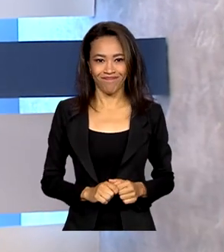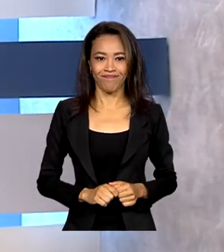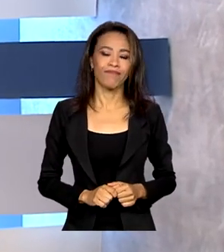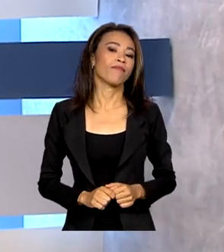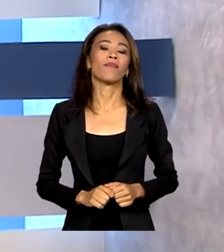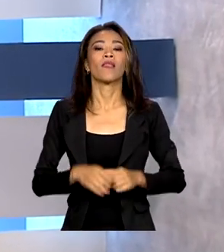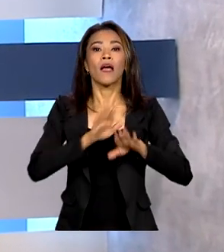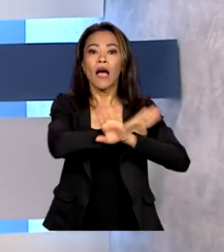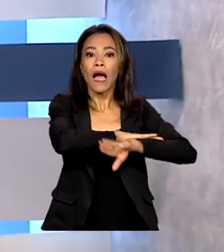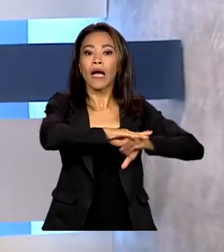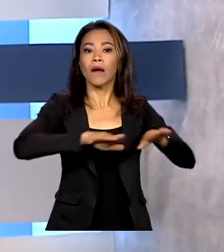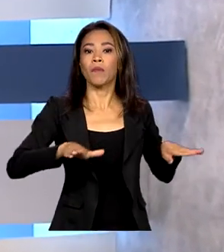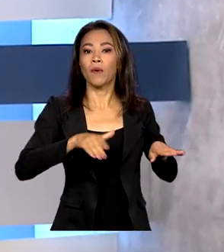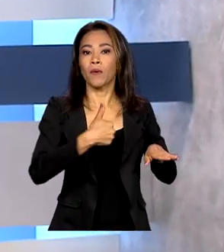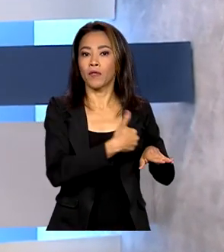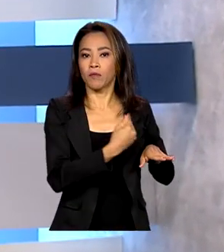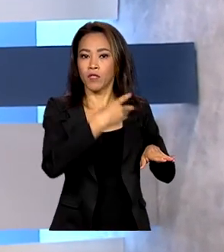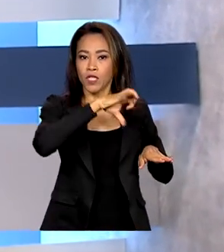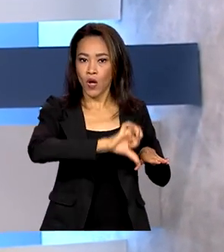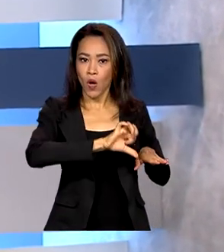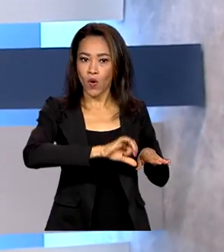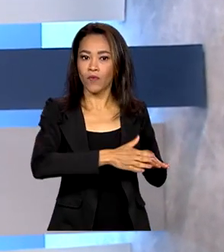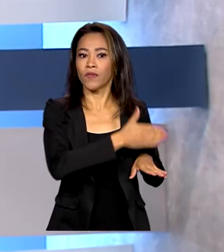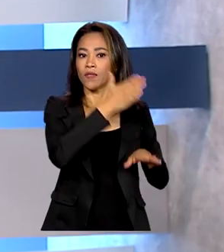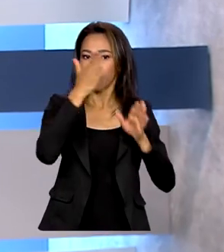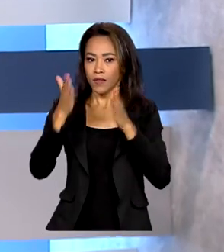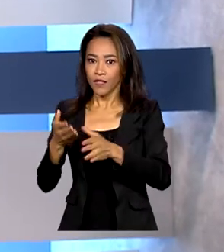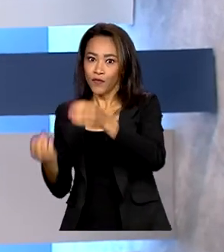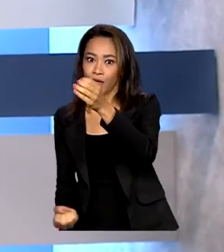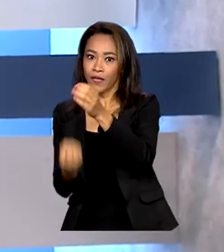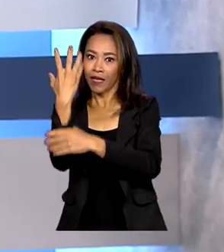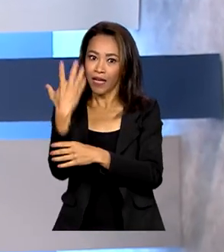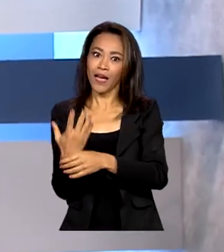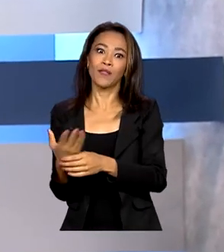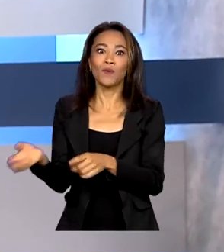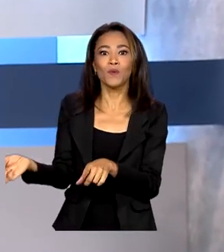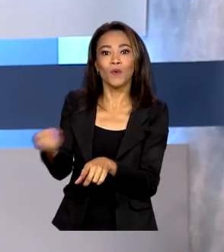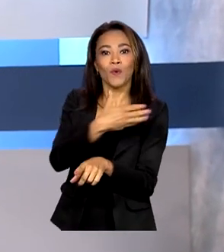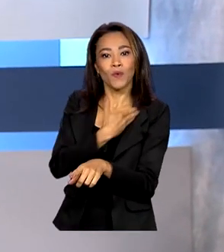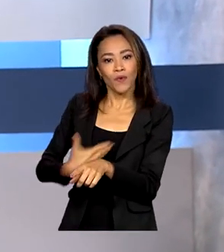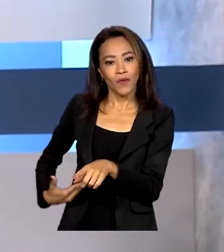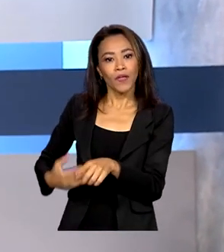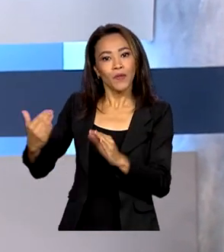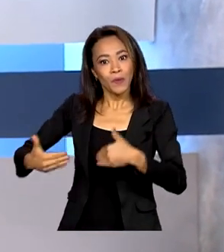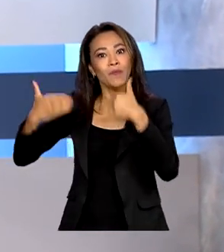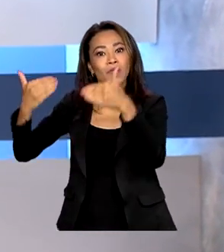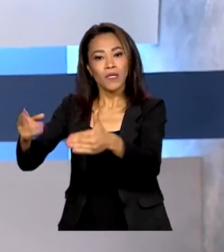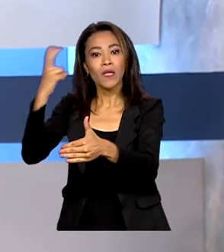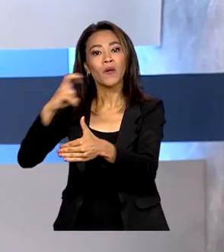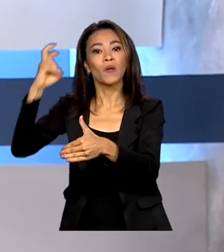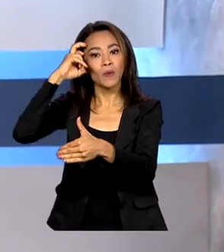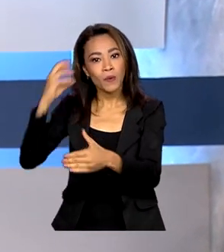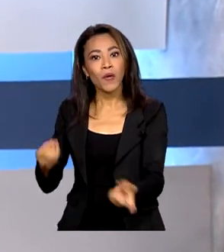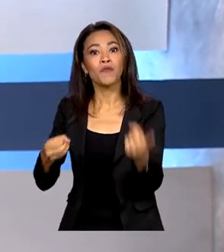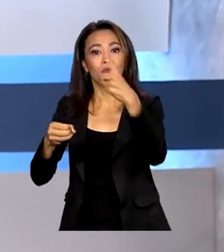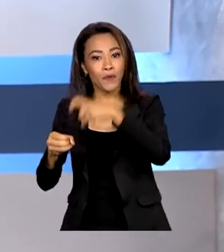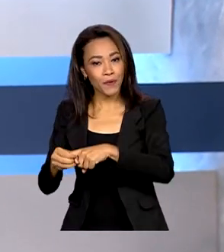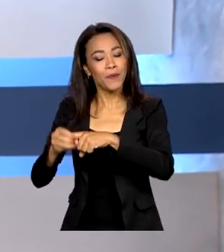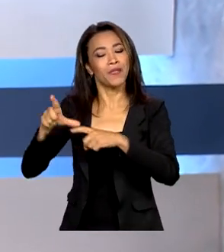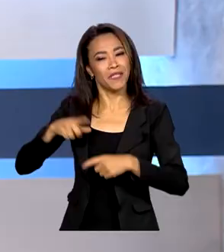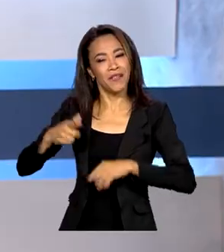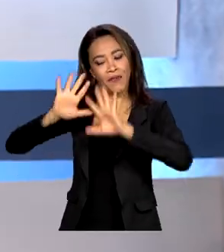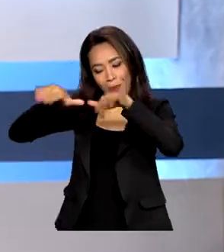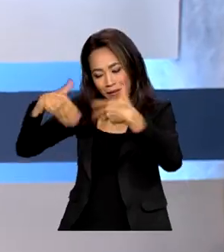Extinto em 2019 e recriado no primeiro dia do novo governo, o Ministério da Cultura voltou e recebeu homenagens